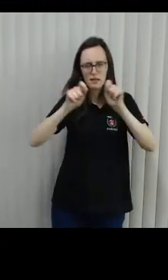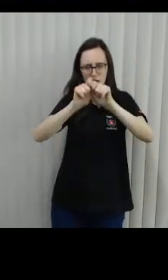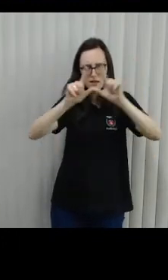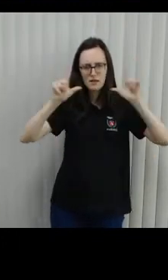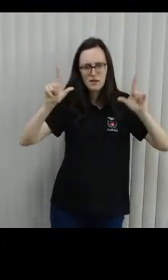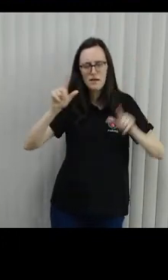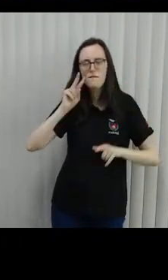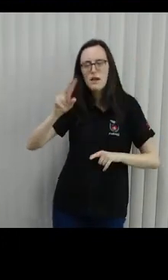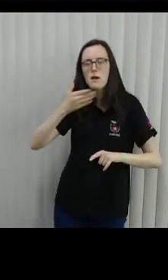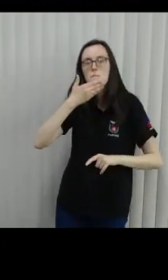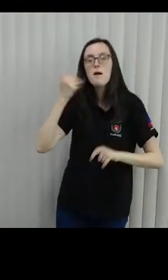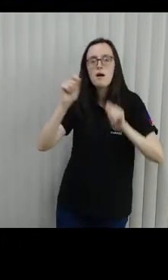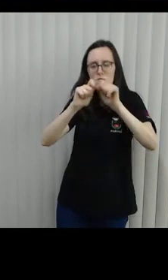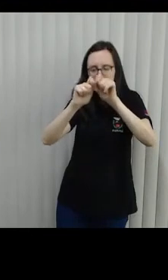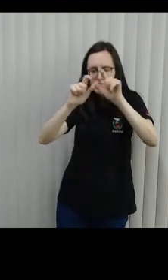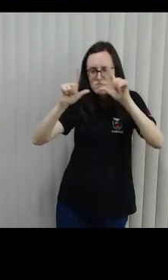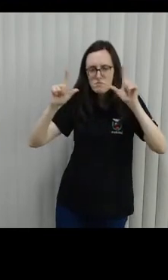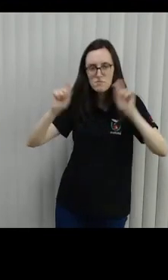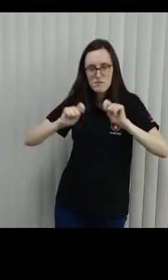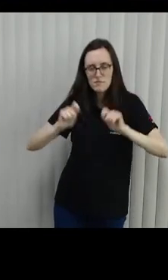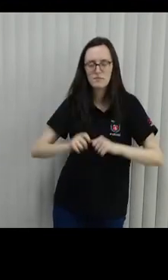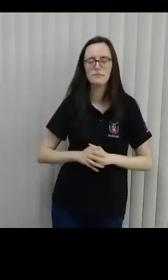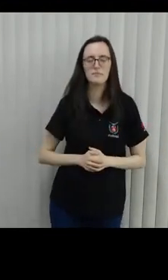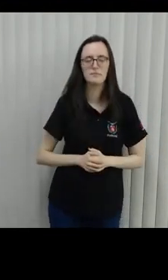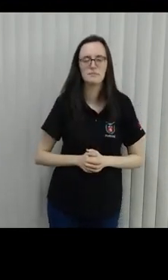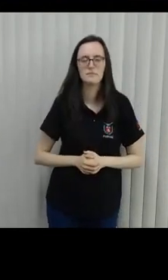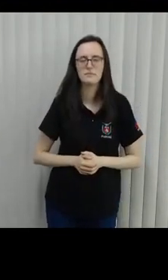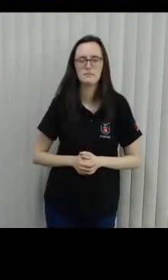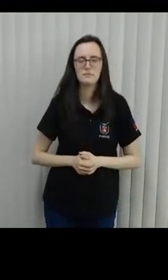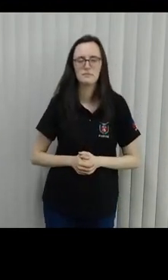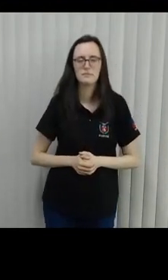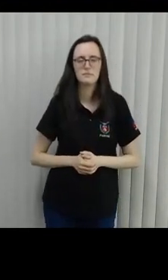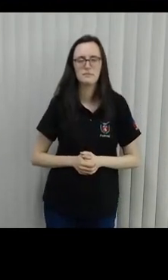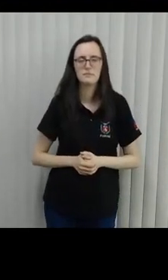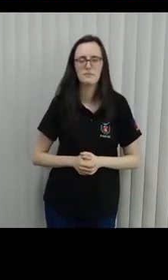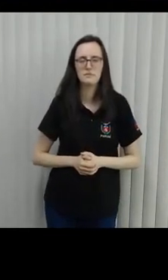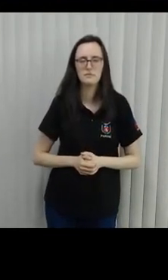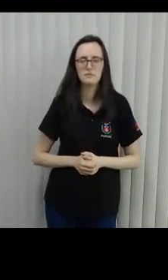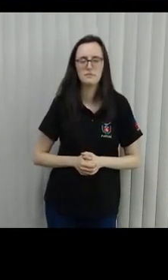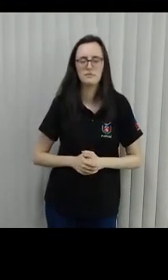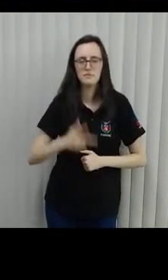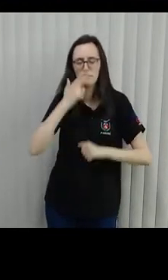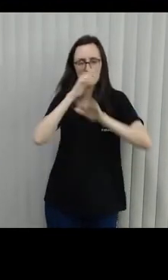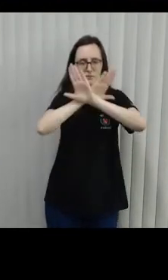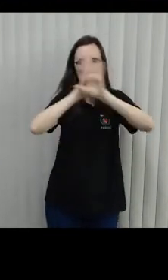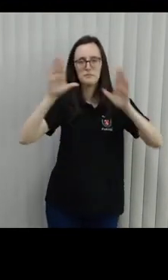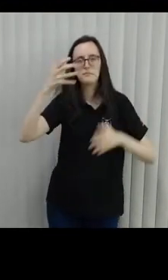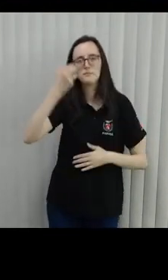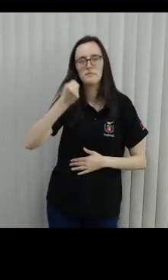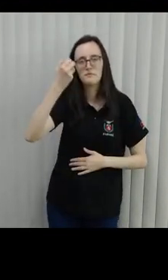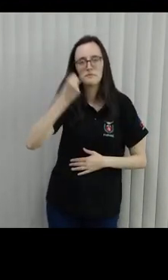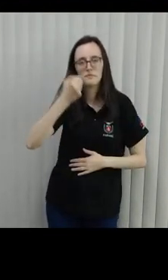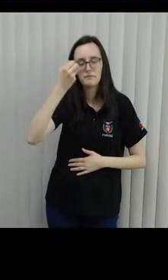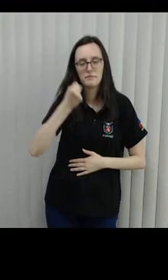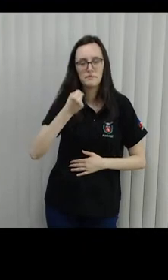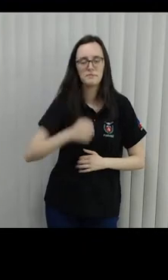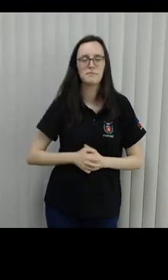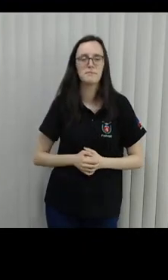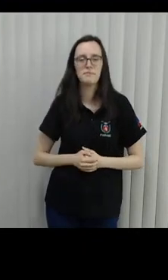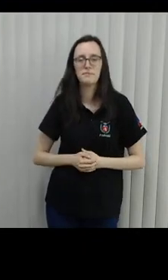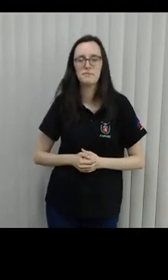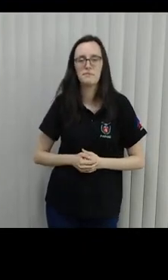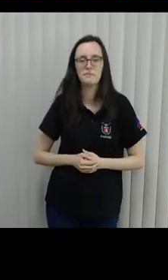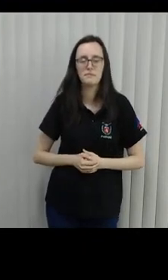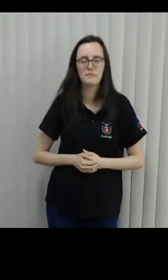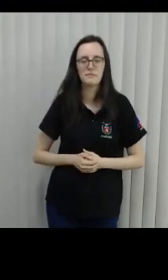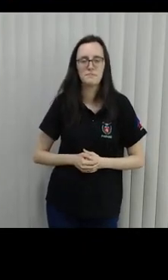ali, Gui, para a gente ver um pouquinho melhor? Tem. No desenho? Olhar. Isso, boa. Acho que a tela tá branca também, né? Aqui é um pouquinho isso.